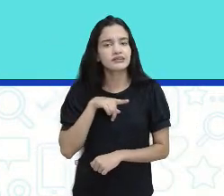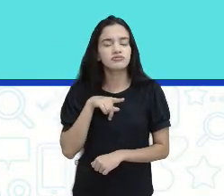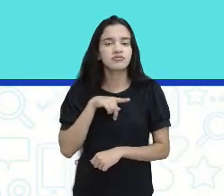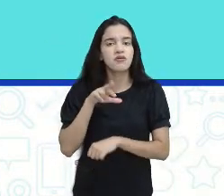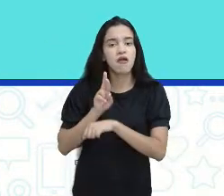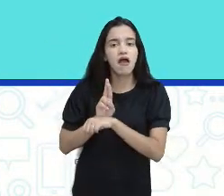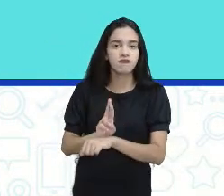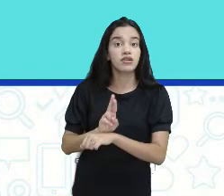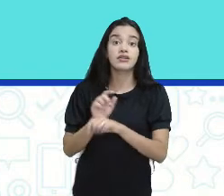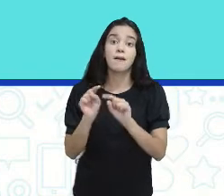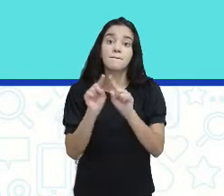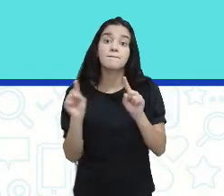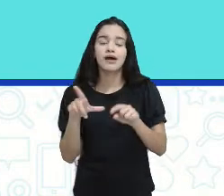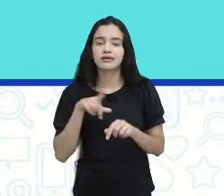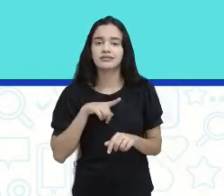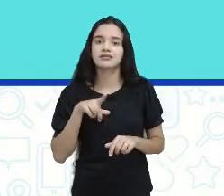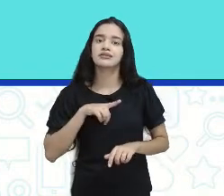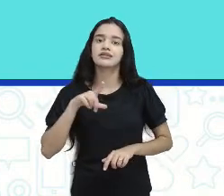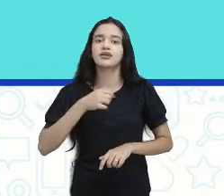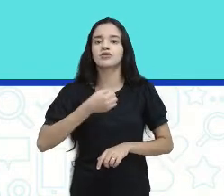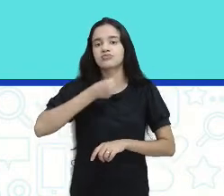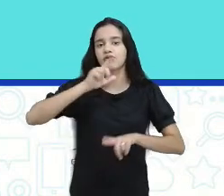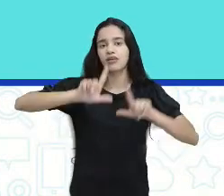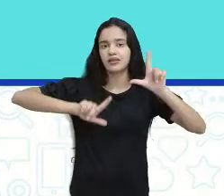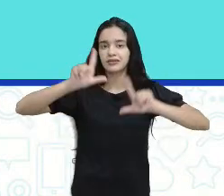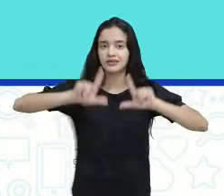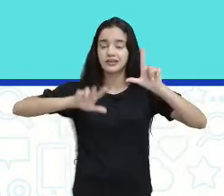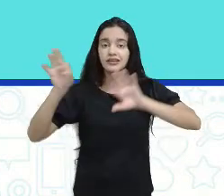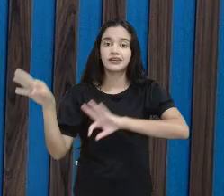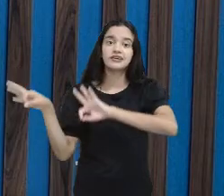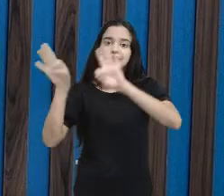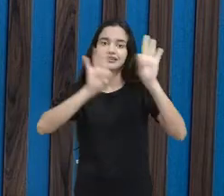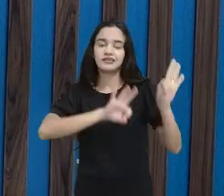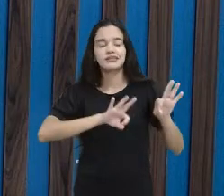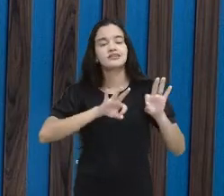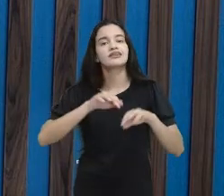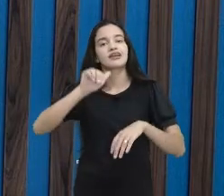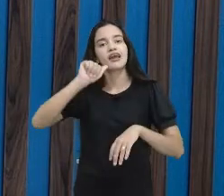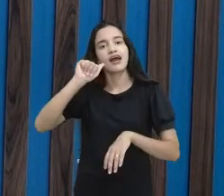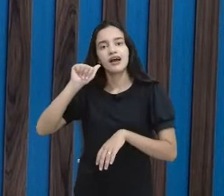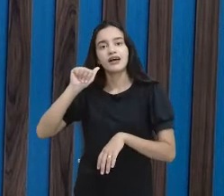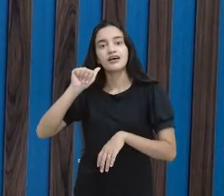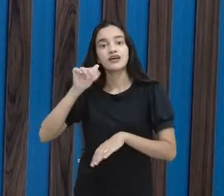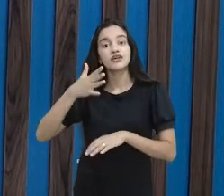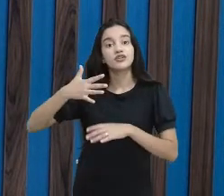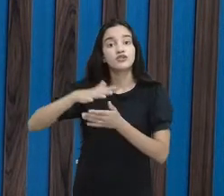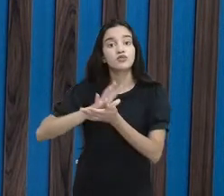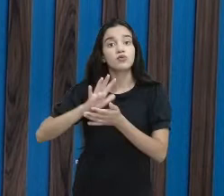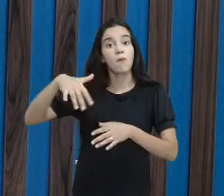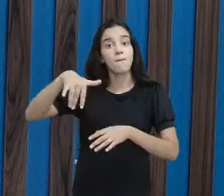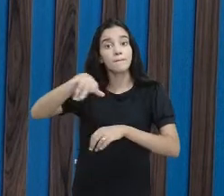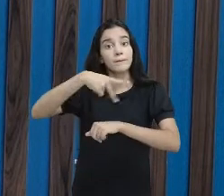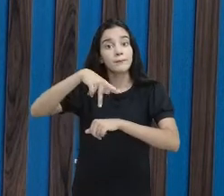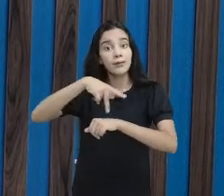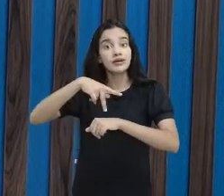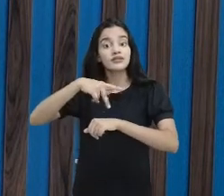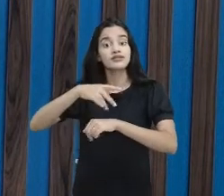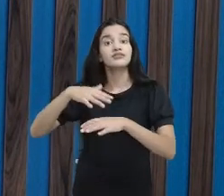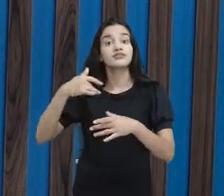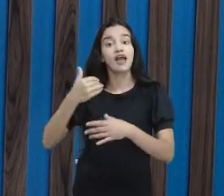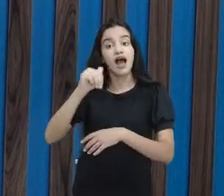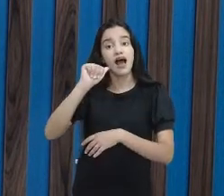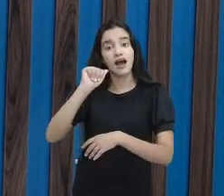talvez, mas tem um programa que, né, a gente assistia que fala de Acapulco. Então, foi ele aí